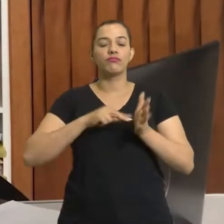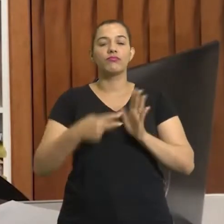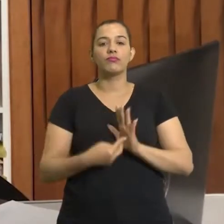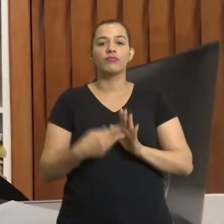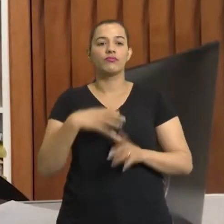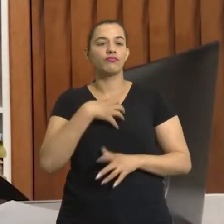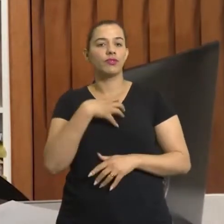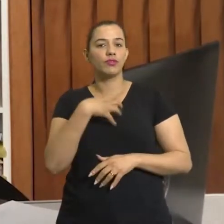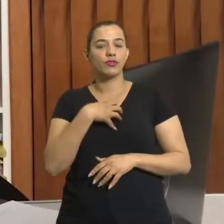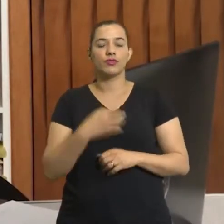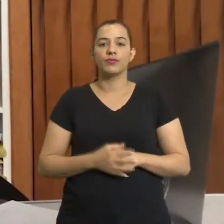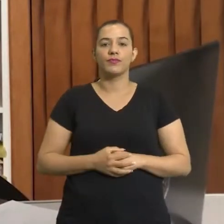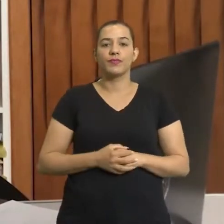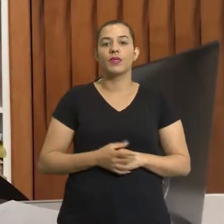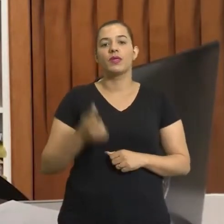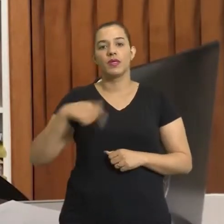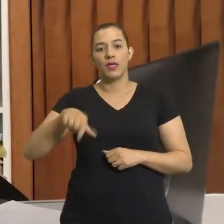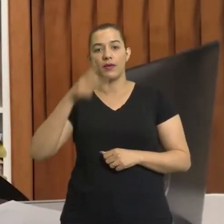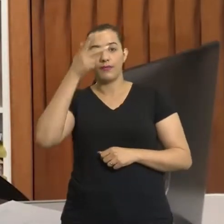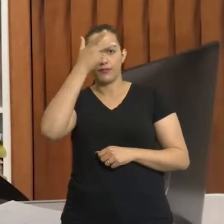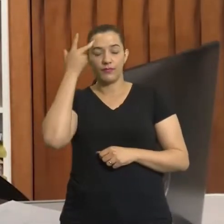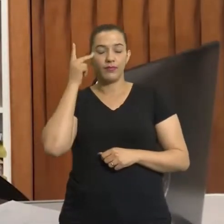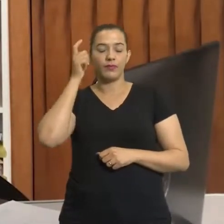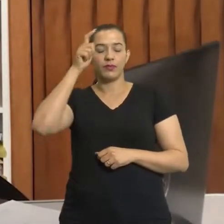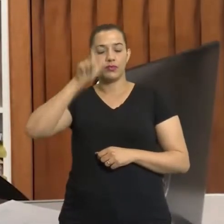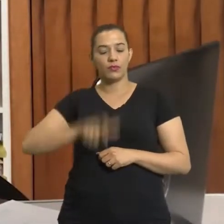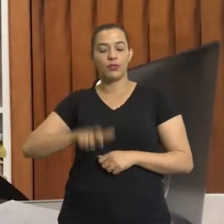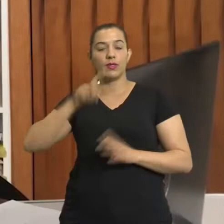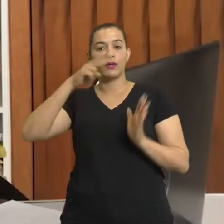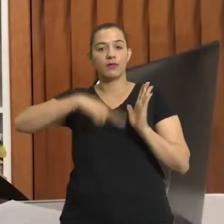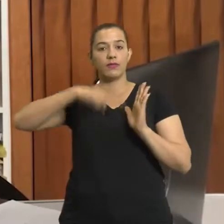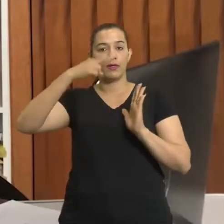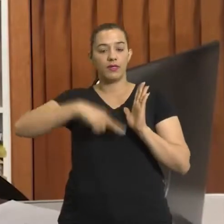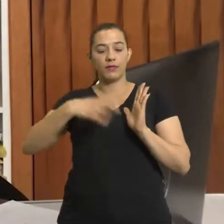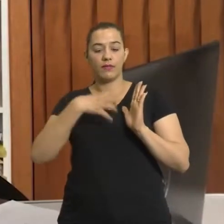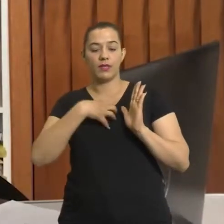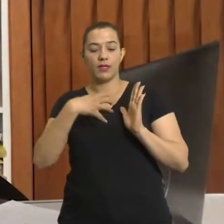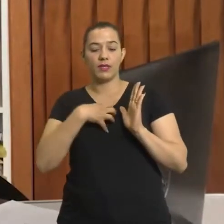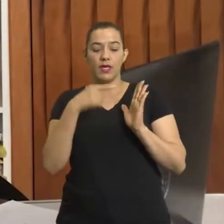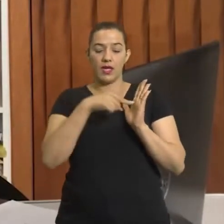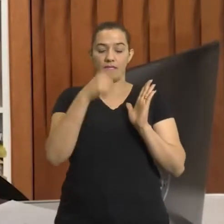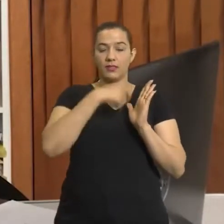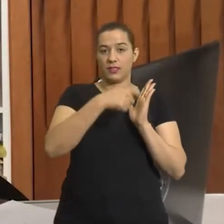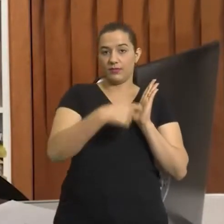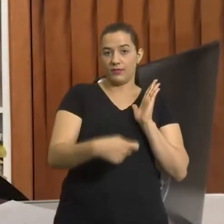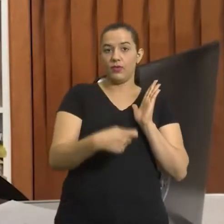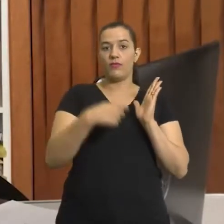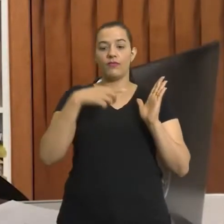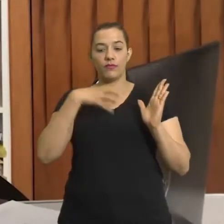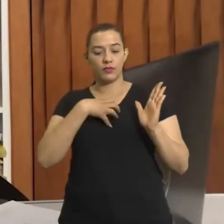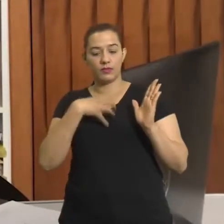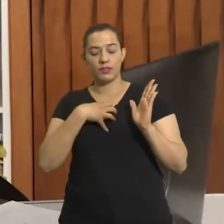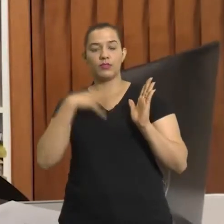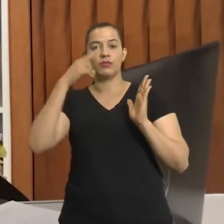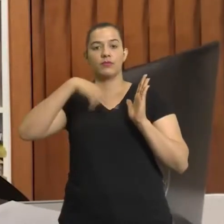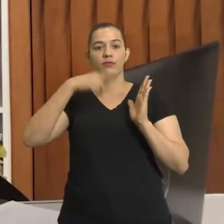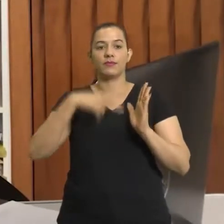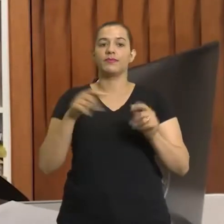é o leitor que vai fazer isso, é o leitor que vai dar sentido àquilo que a pessoa que escreveu o texto tentou